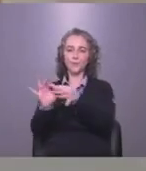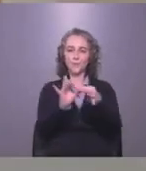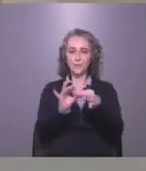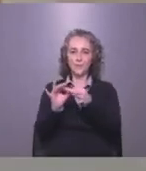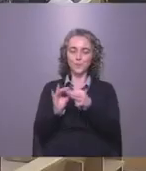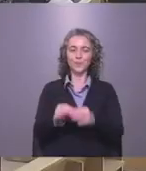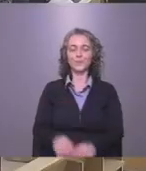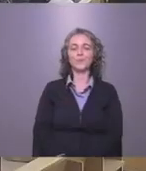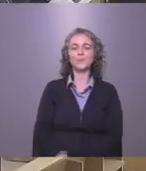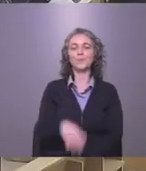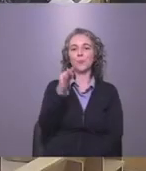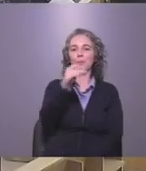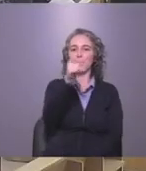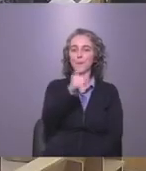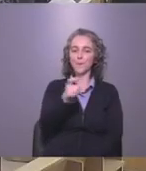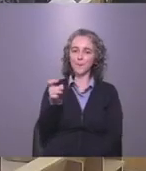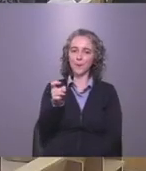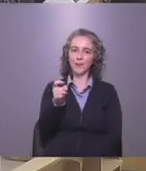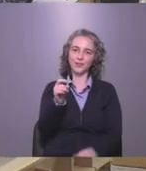Cristo.